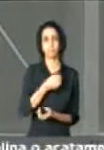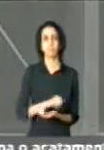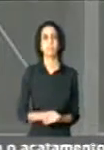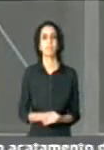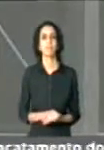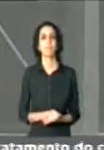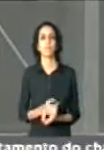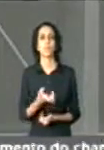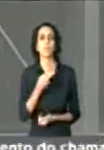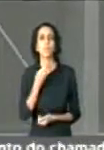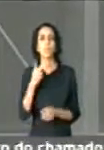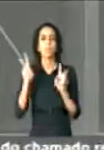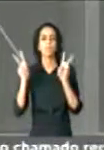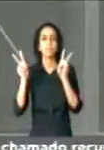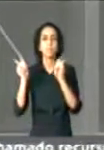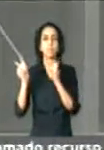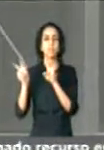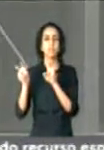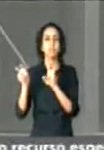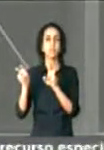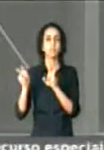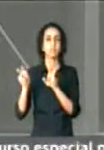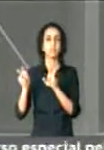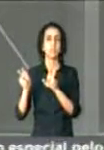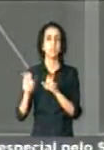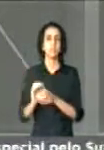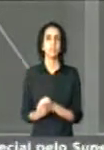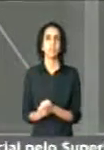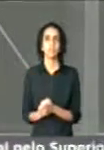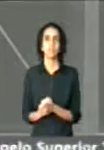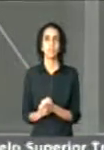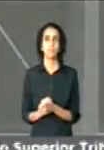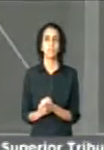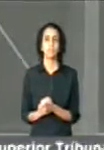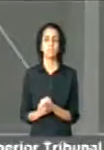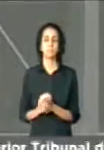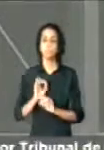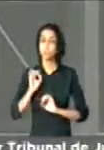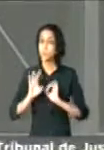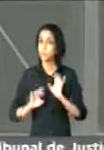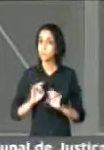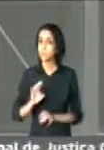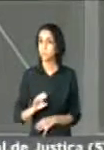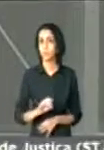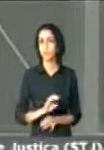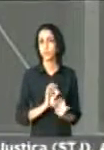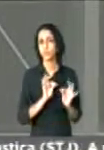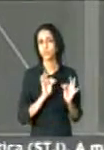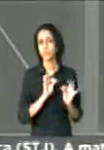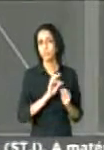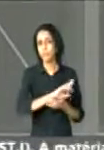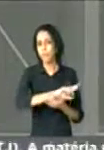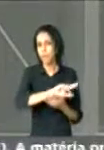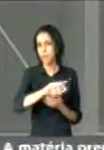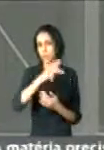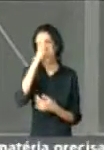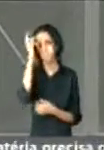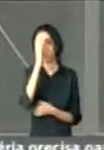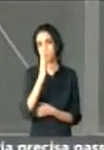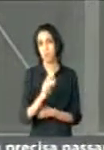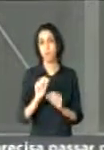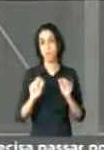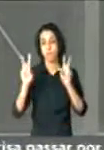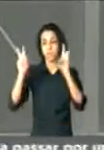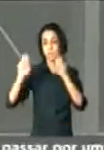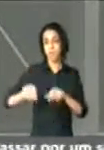tema que é muito caro a muitos brasileiros, que é o tema do